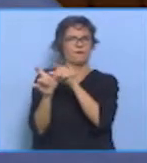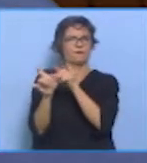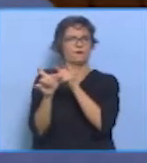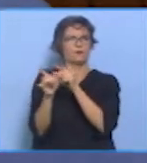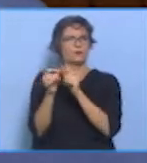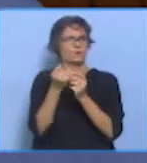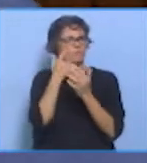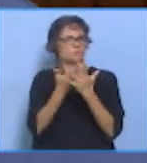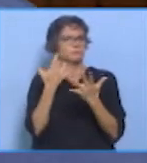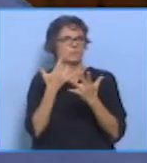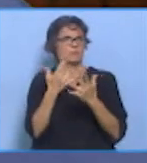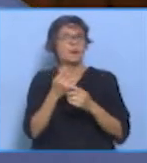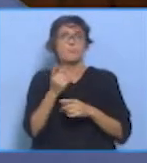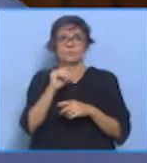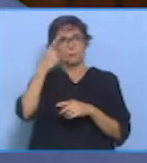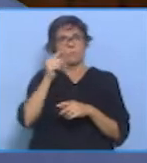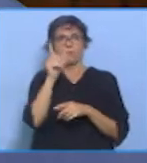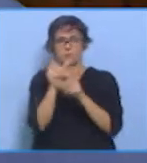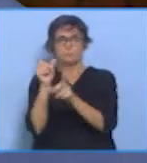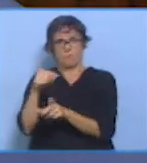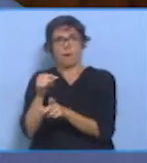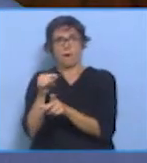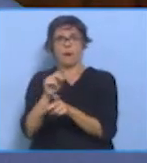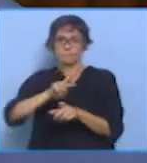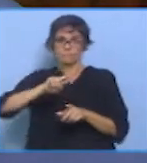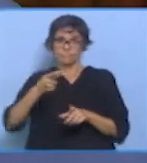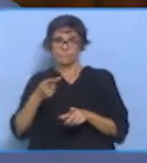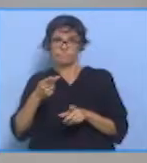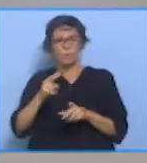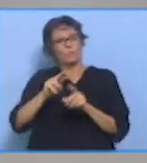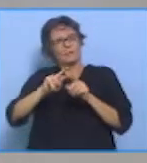exemplo, do anglicanismo, ou que passaram, não quer dizer bem converter,